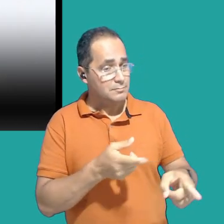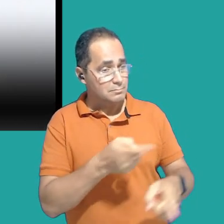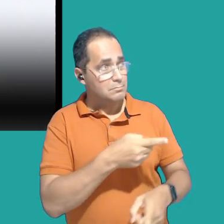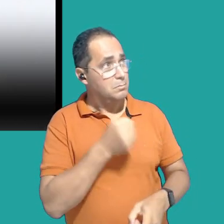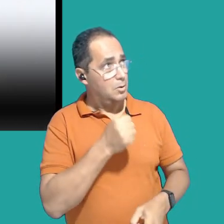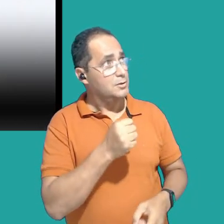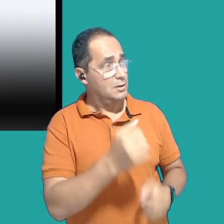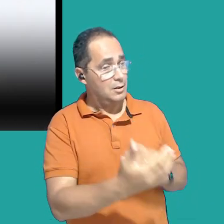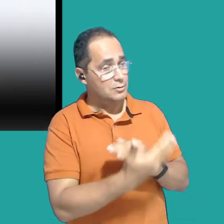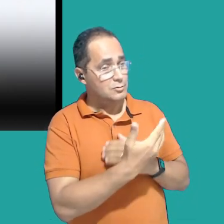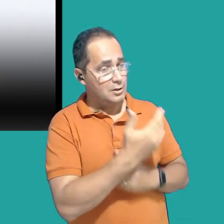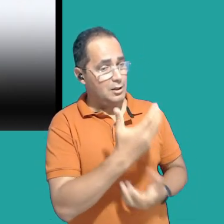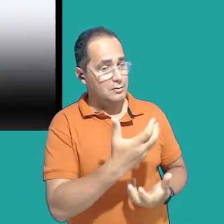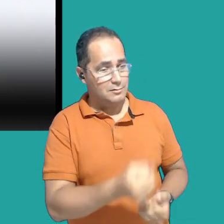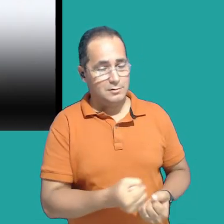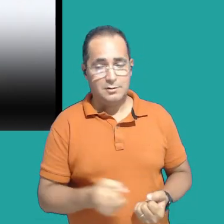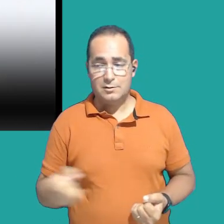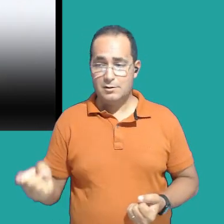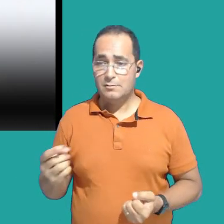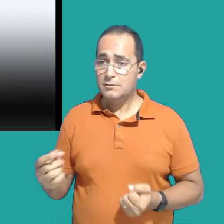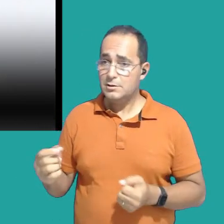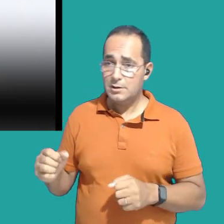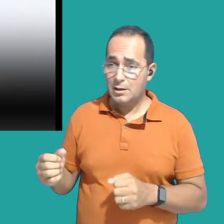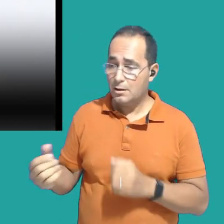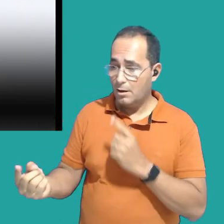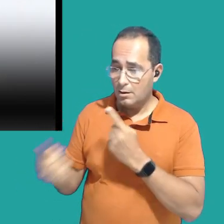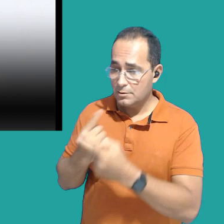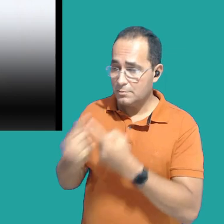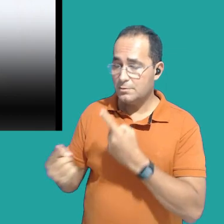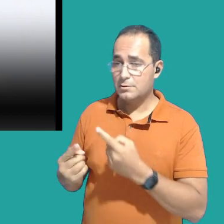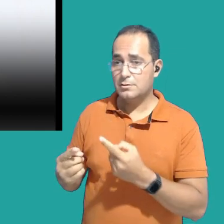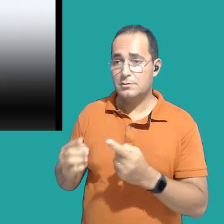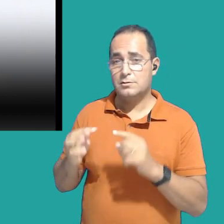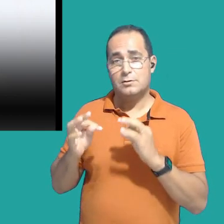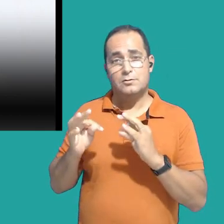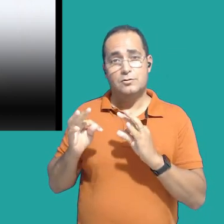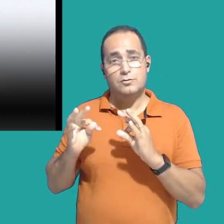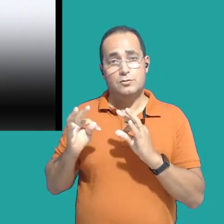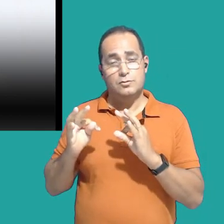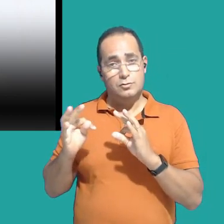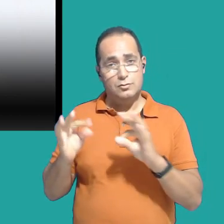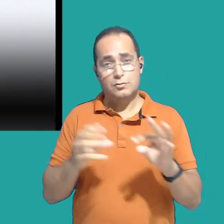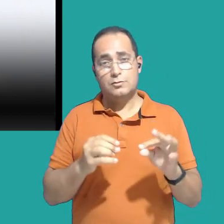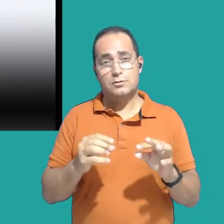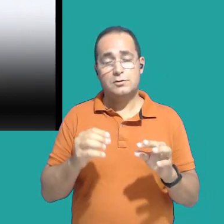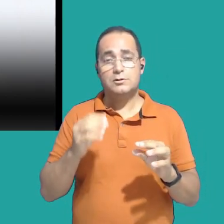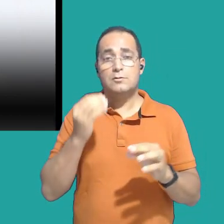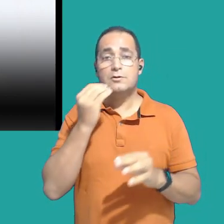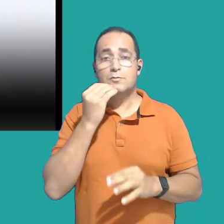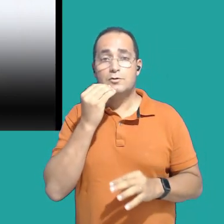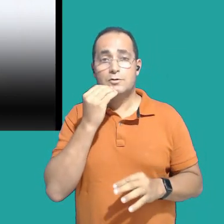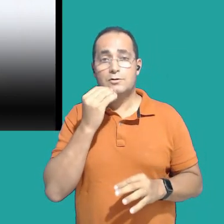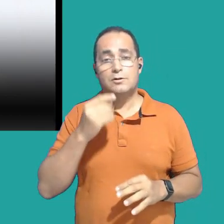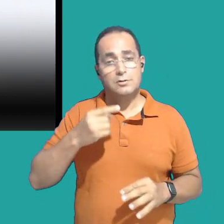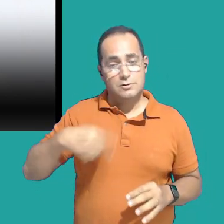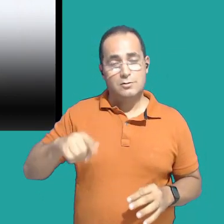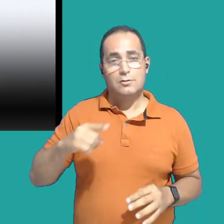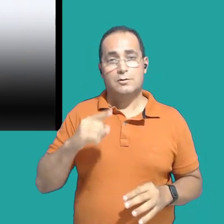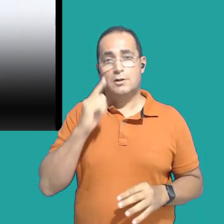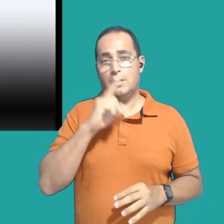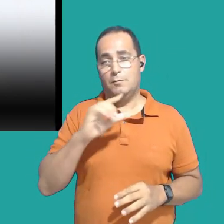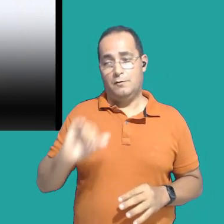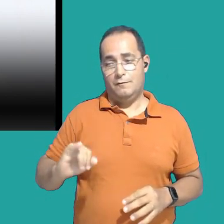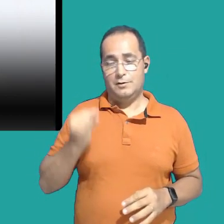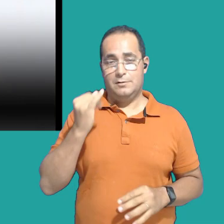quebrando uma barreira, você está chamando alguém junto para ir falar com a pessoa. Então, tudo isso são as oportunidades que a gente